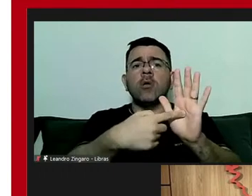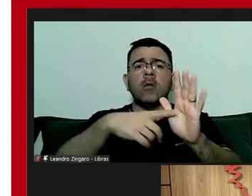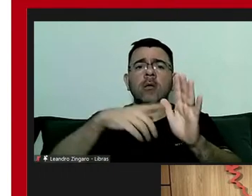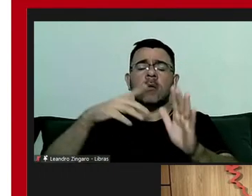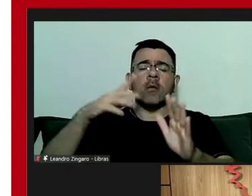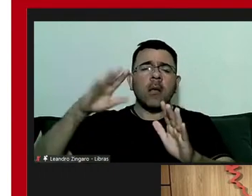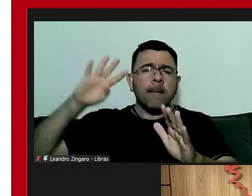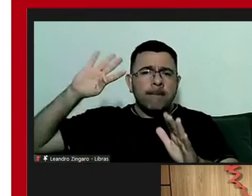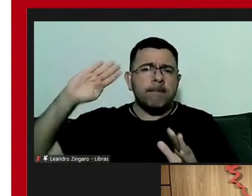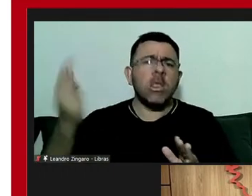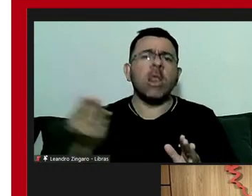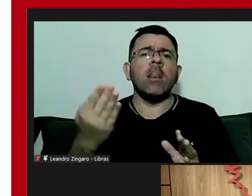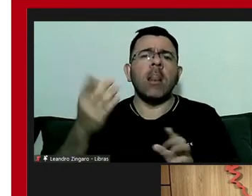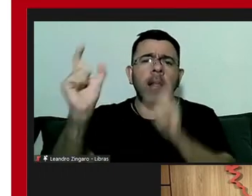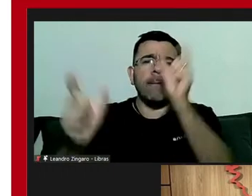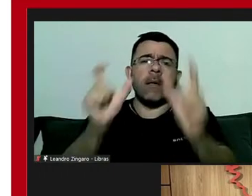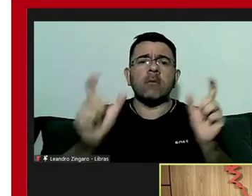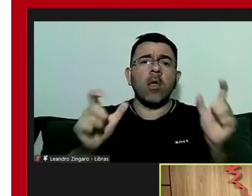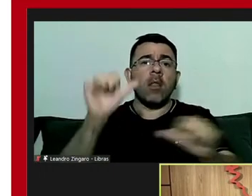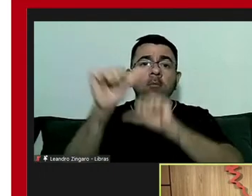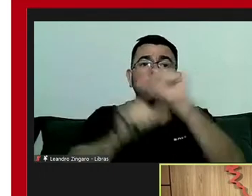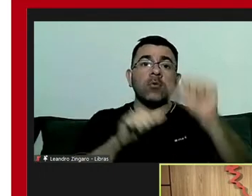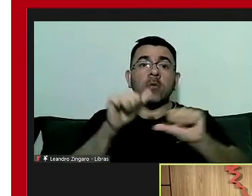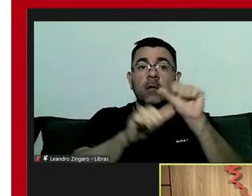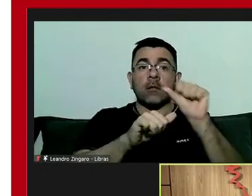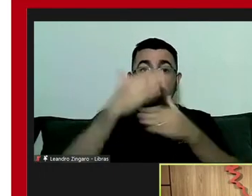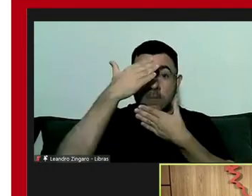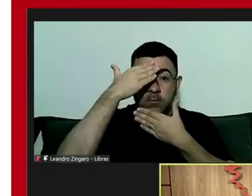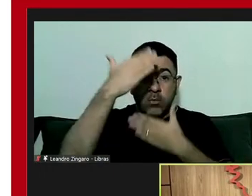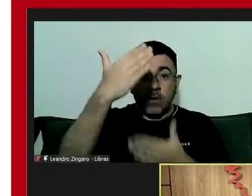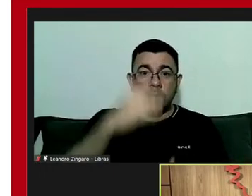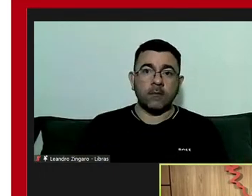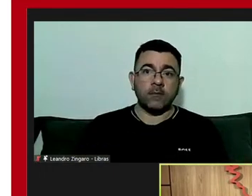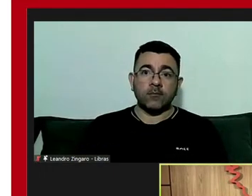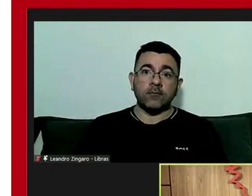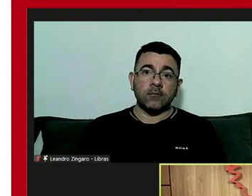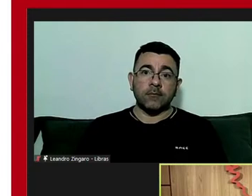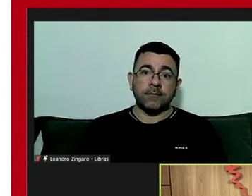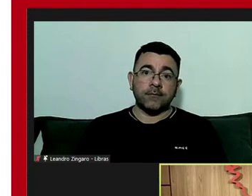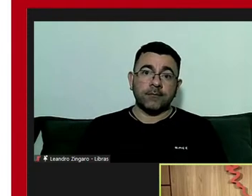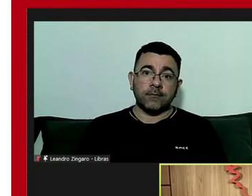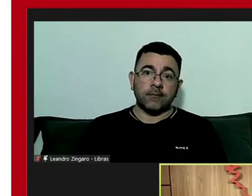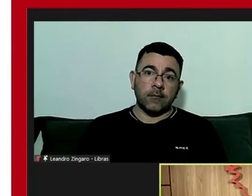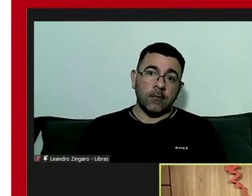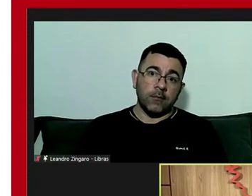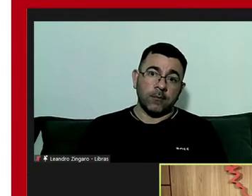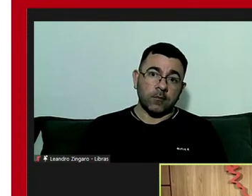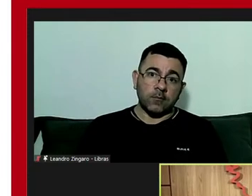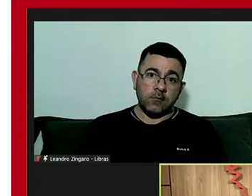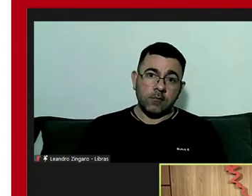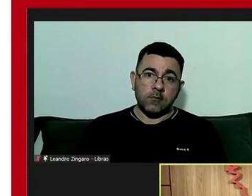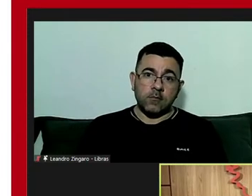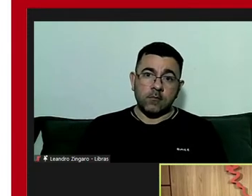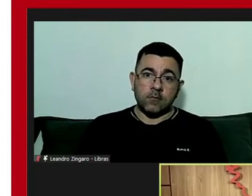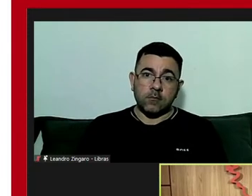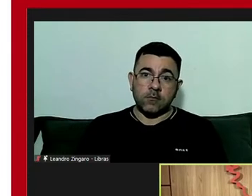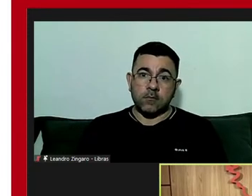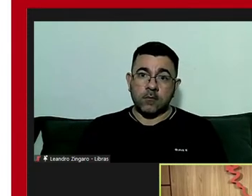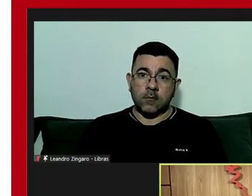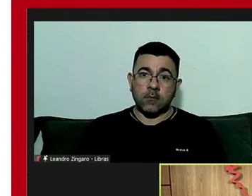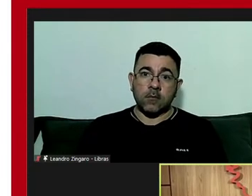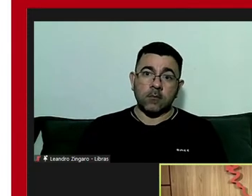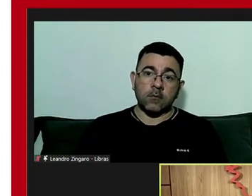de pessoas aí Brasil afora Valeu ô João Eu João eu queria fazer uma pergunta rápida Qual é a relação da